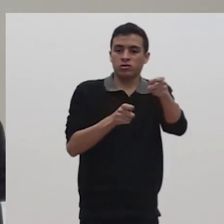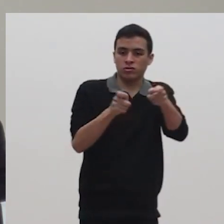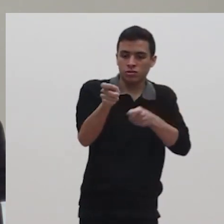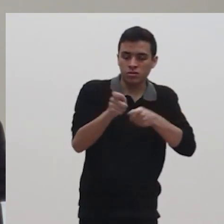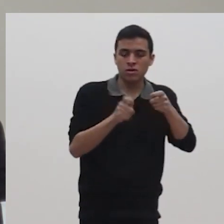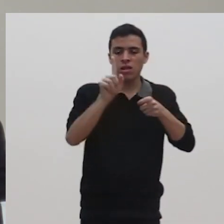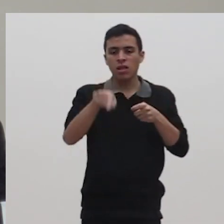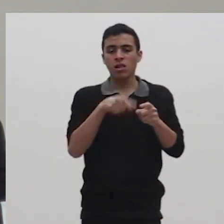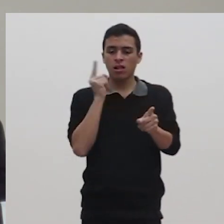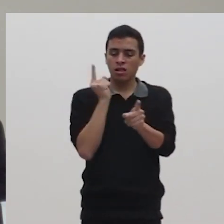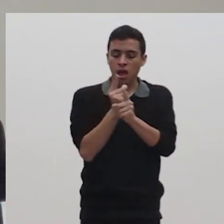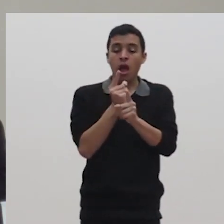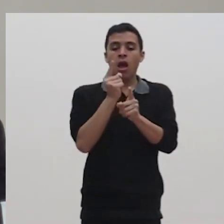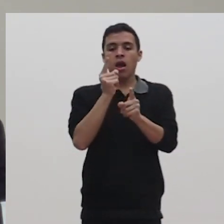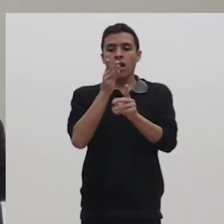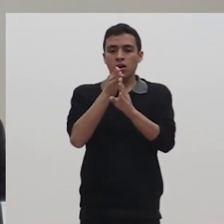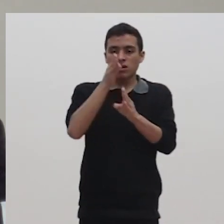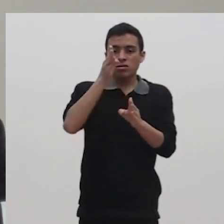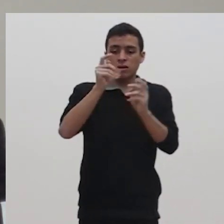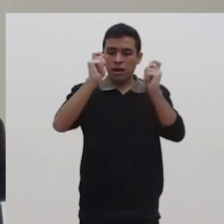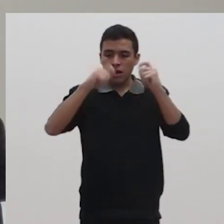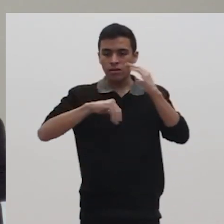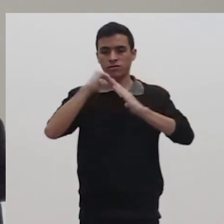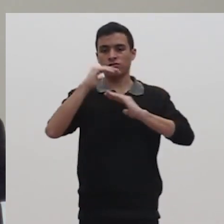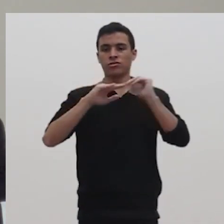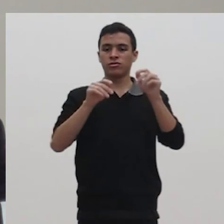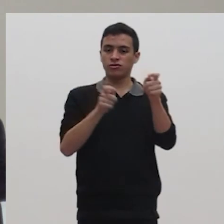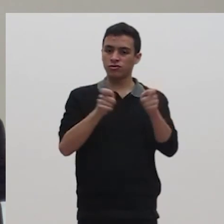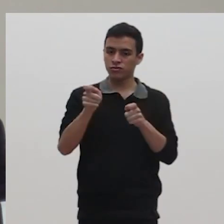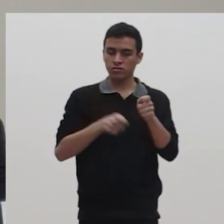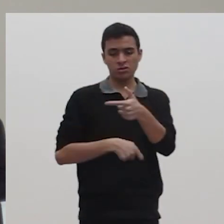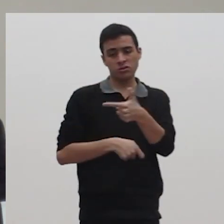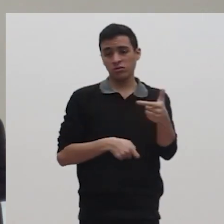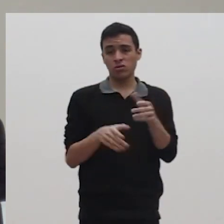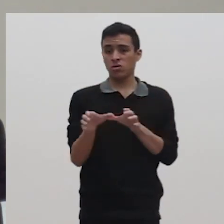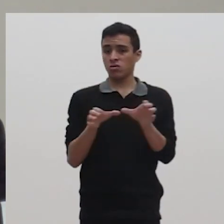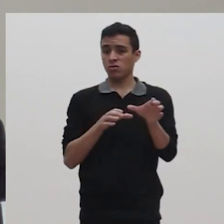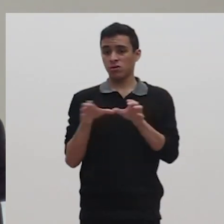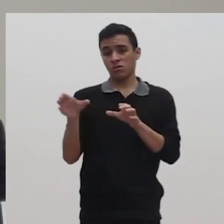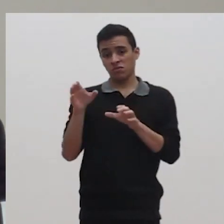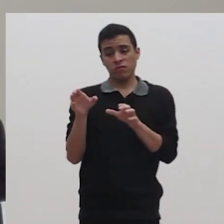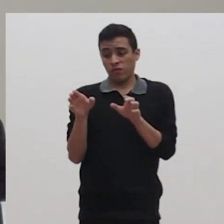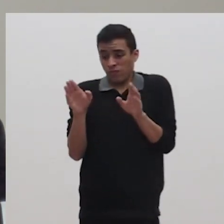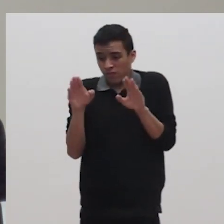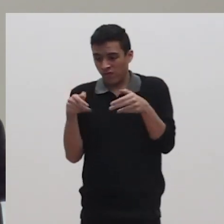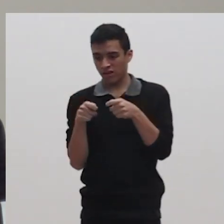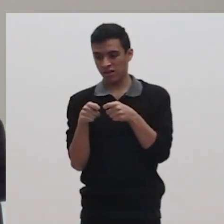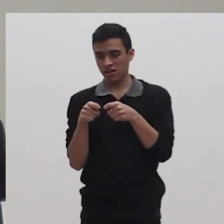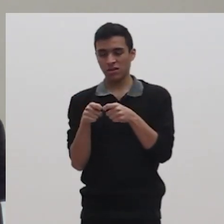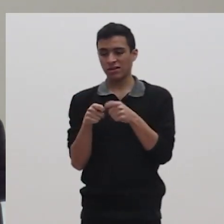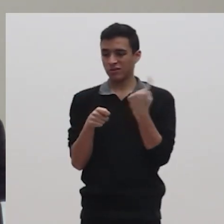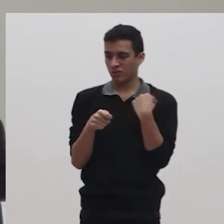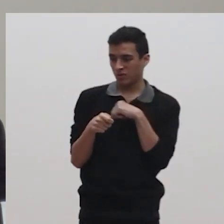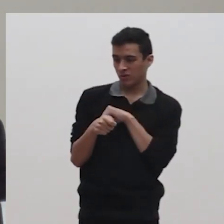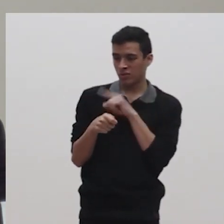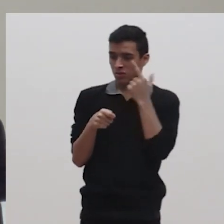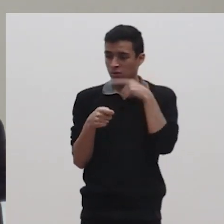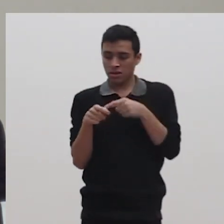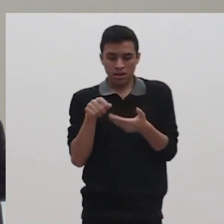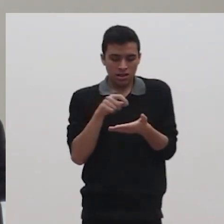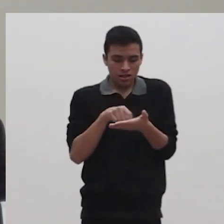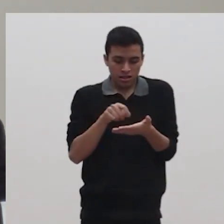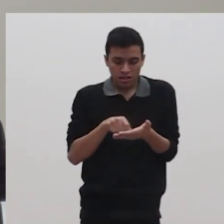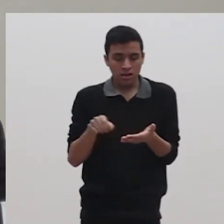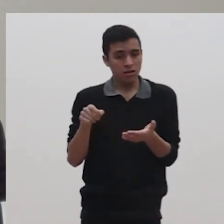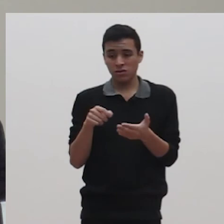é decidir a capacidade de gestão. Isso não tem concurso para fazer, isso a gente não confere no Lattes,